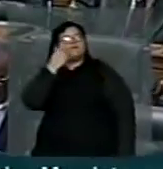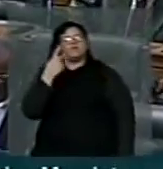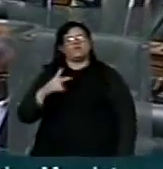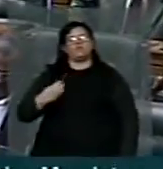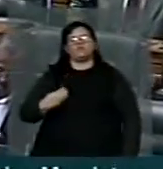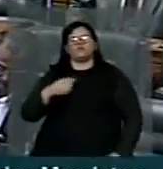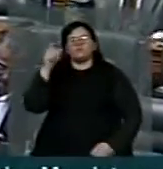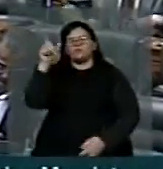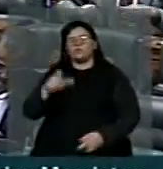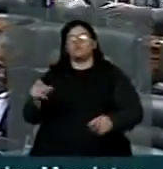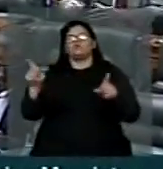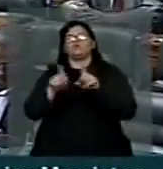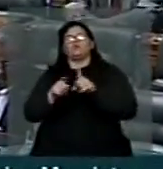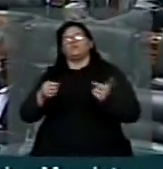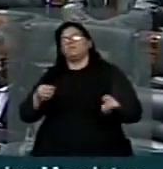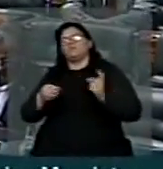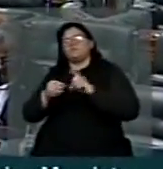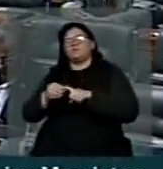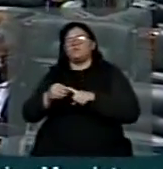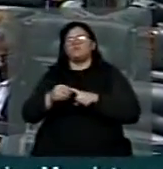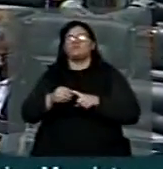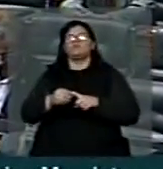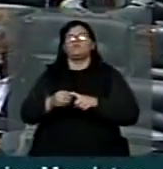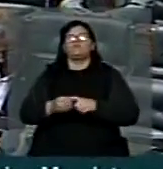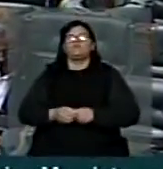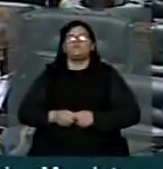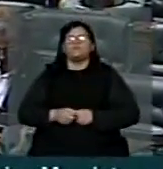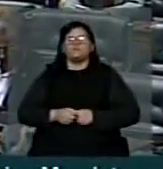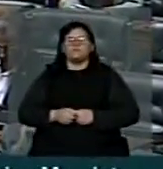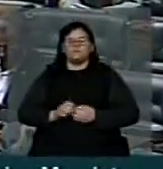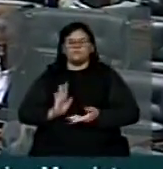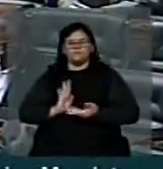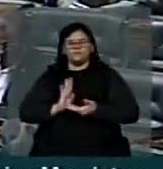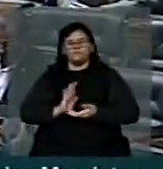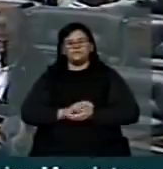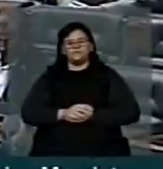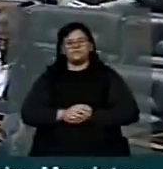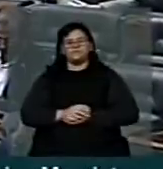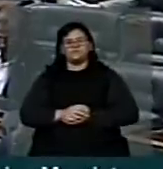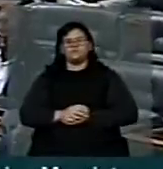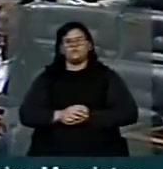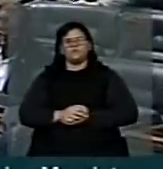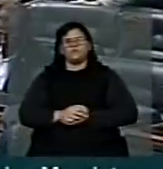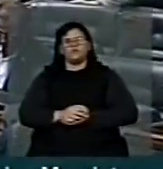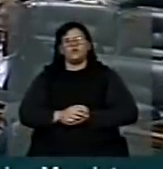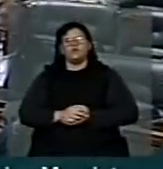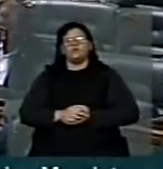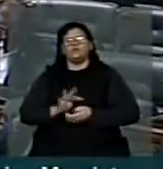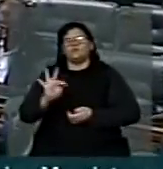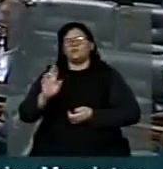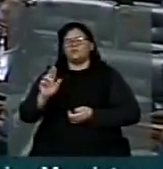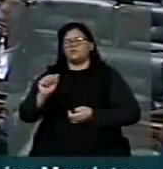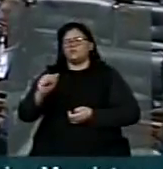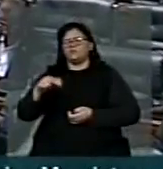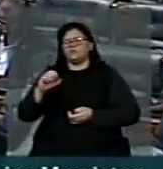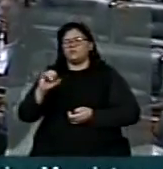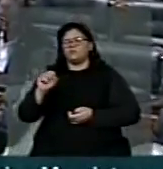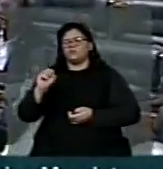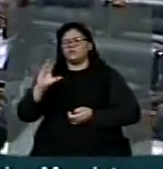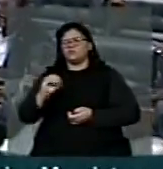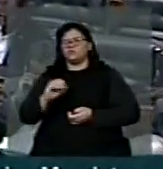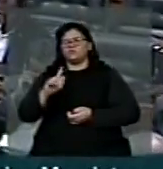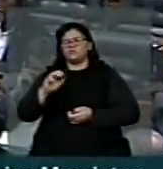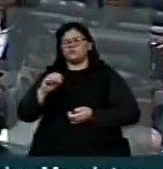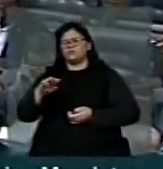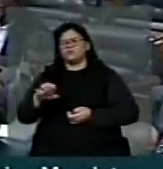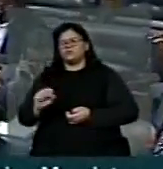também simbolicamente devolvida à Câmara dos Deputados. Ou a de Francisco Gomes, Gervásio Azevedo, Henrique